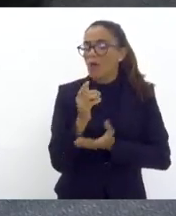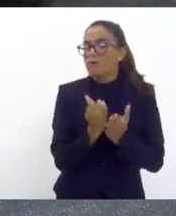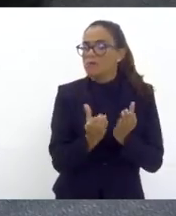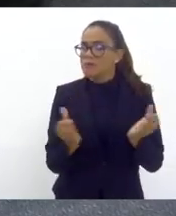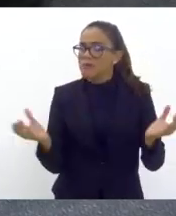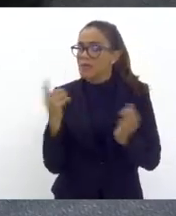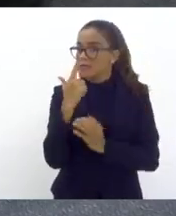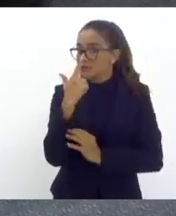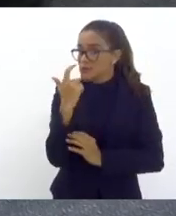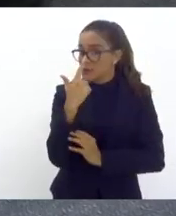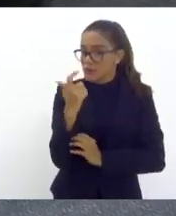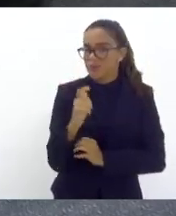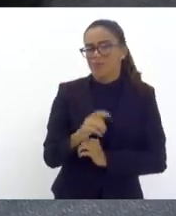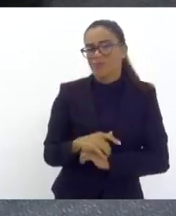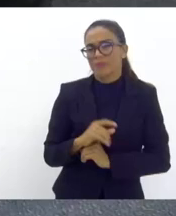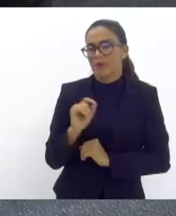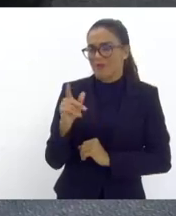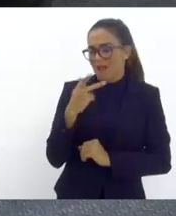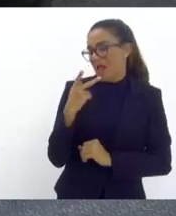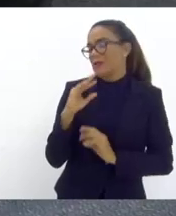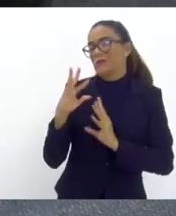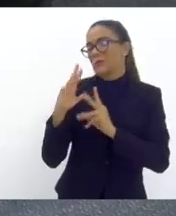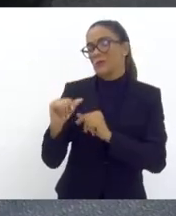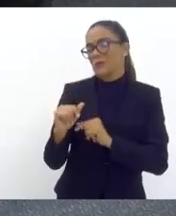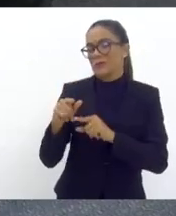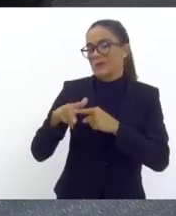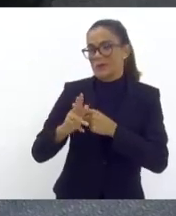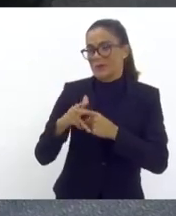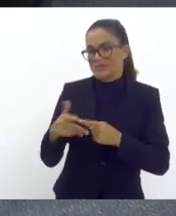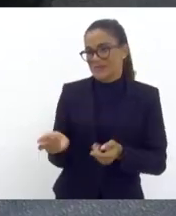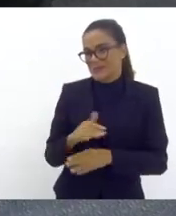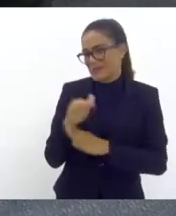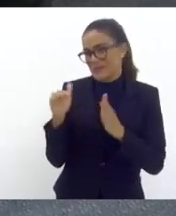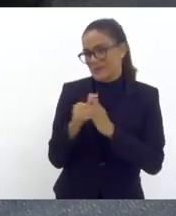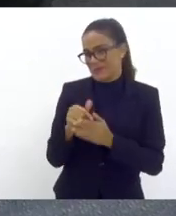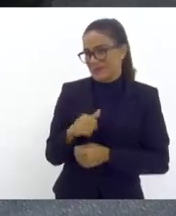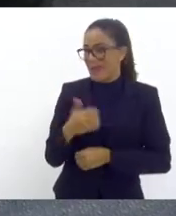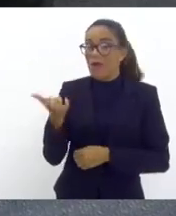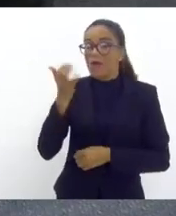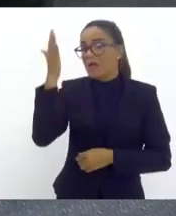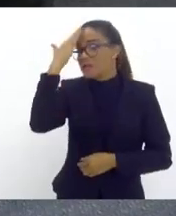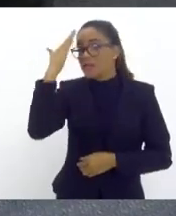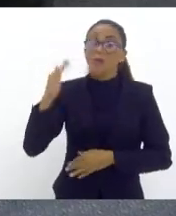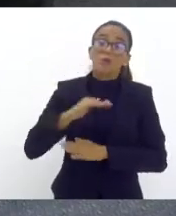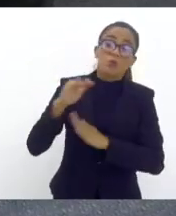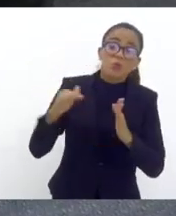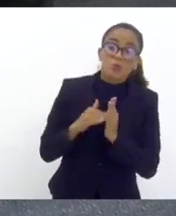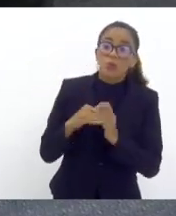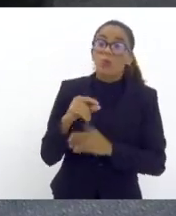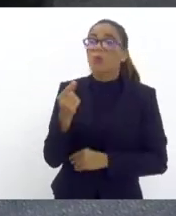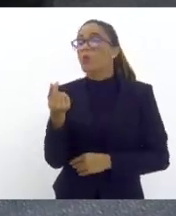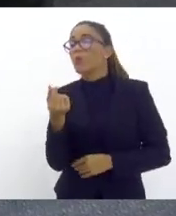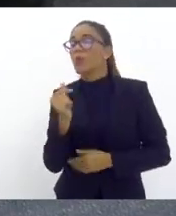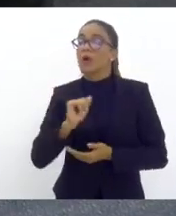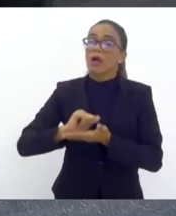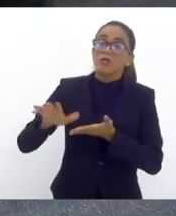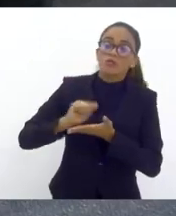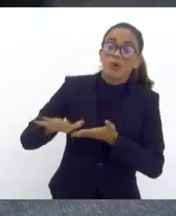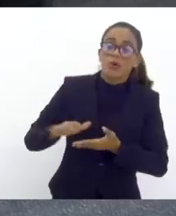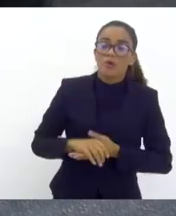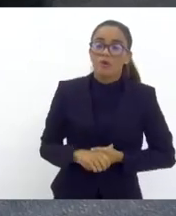então isso quer dizer que gastou tudo mas não tem atenção quero saber quanto gastou em Água rede água quantos metros de água colocou